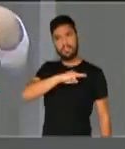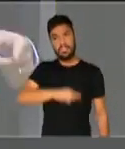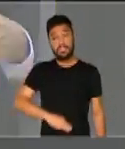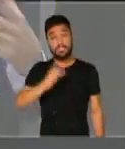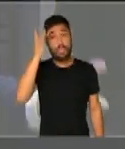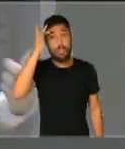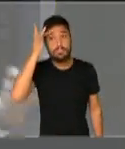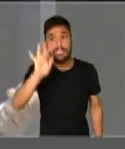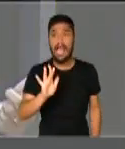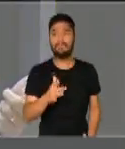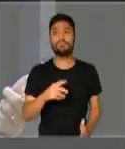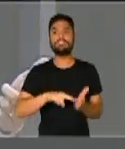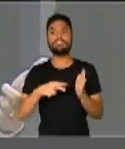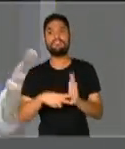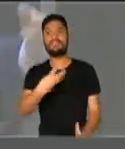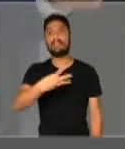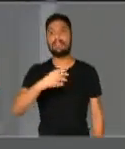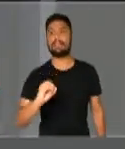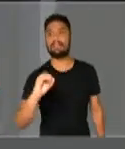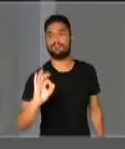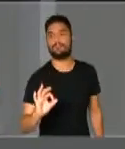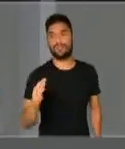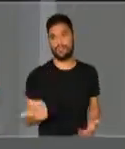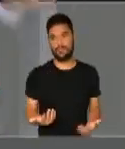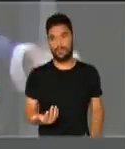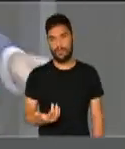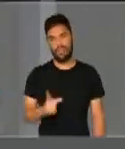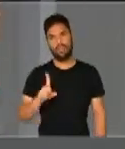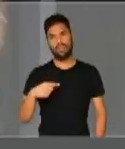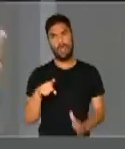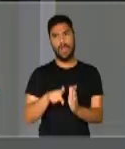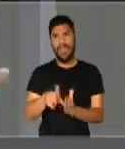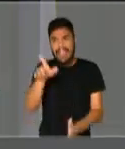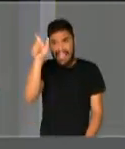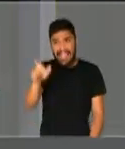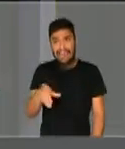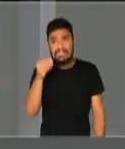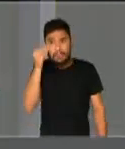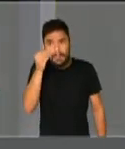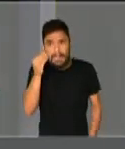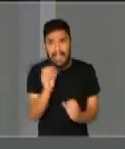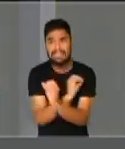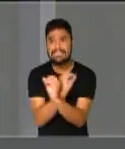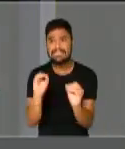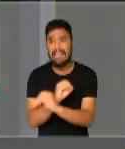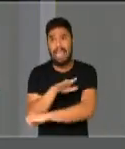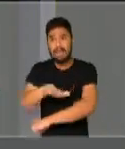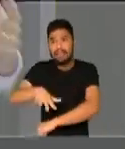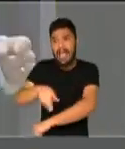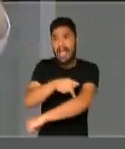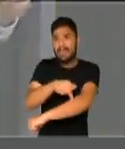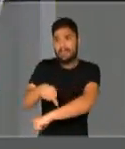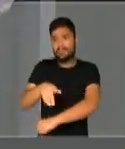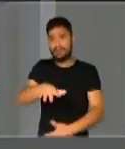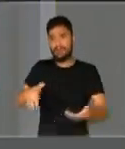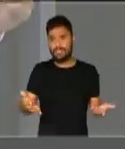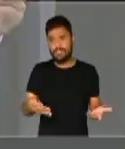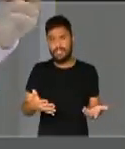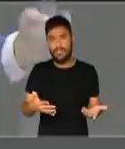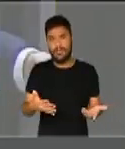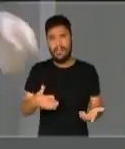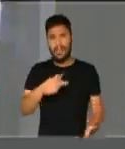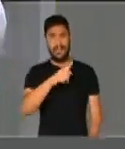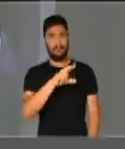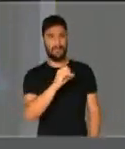nem o que significa 30%. Nós vamos estar aqui questionando um ministro que não tem nenhuma experiência pedagógica, que tenta questionar